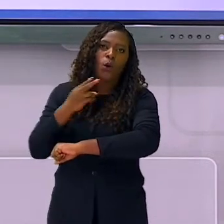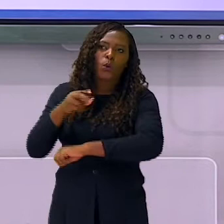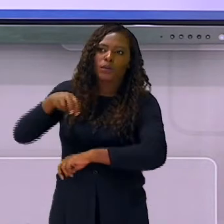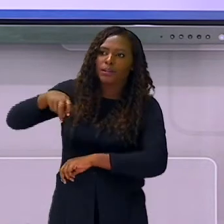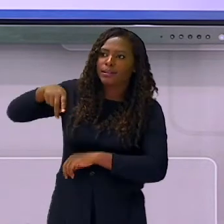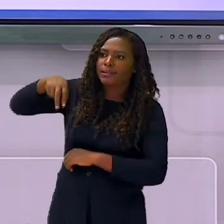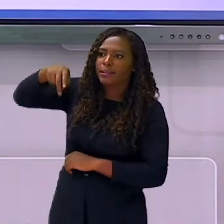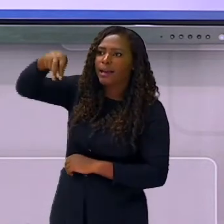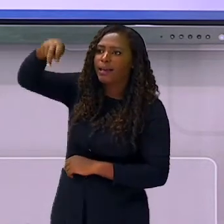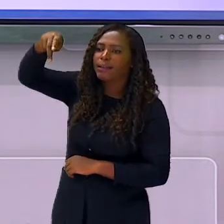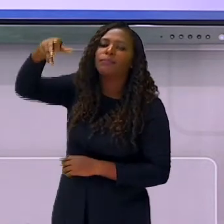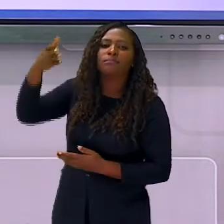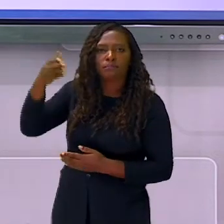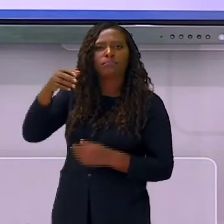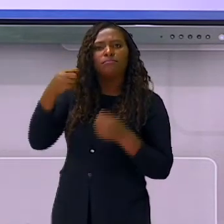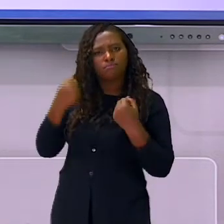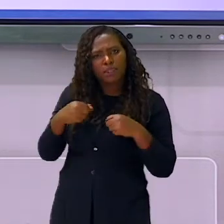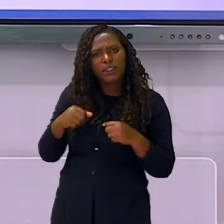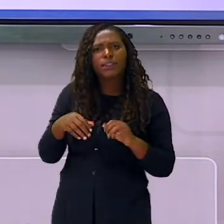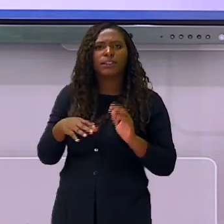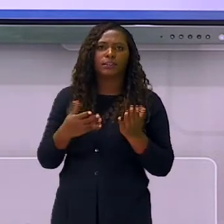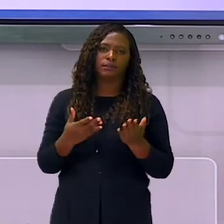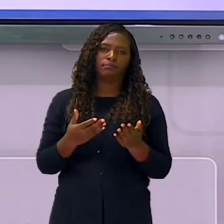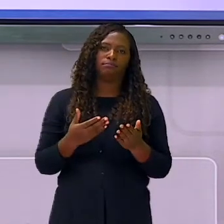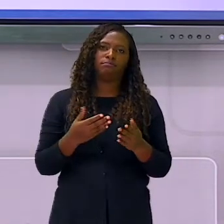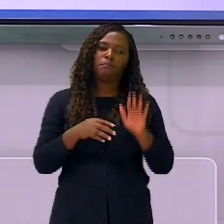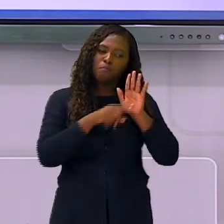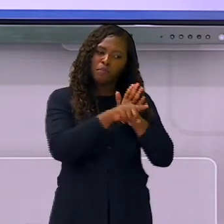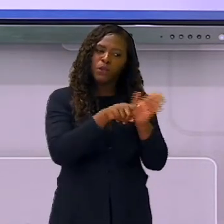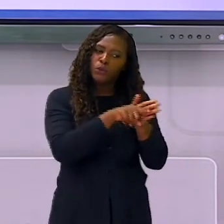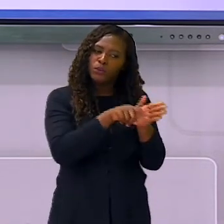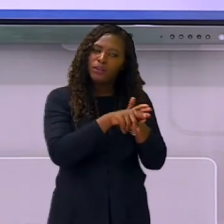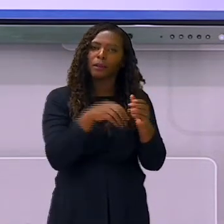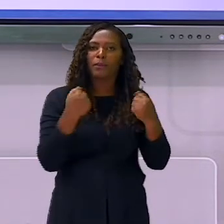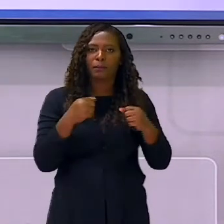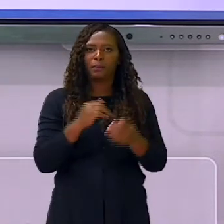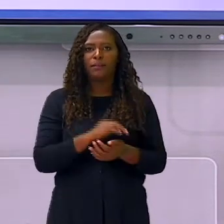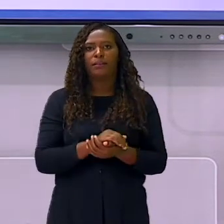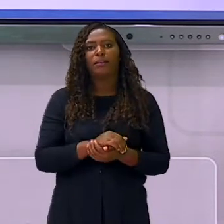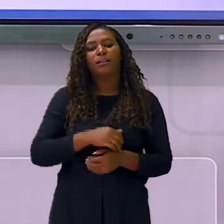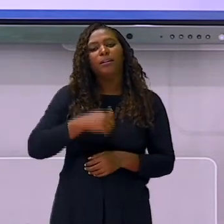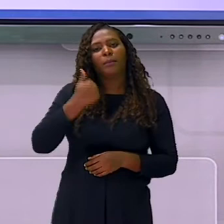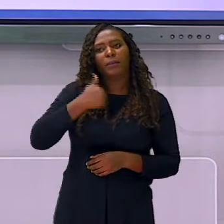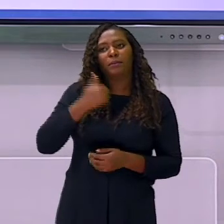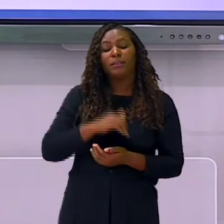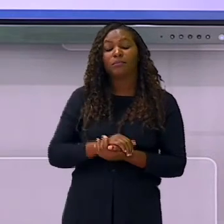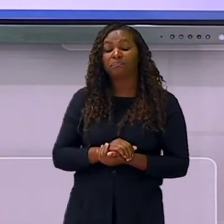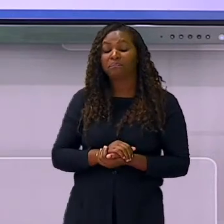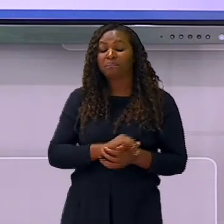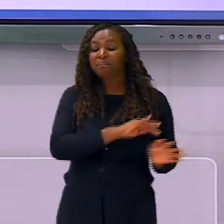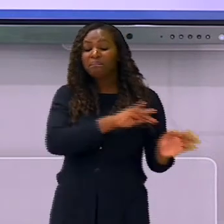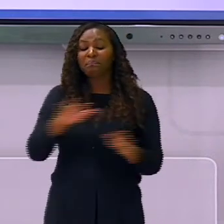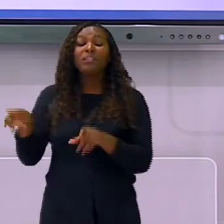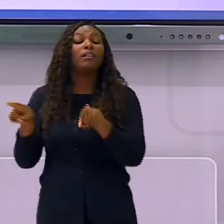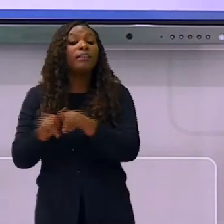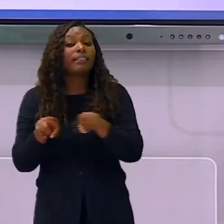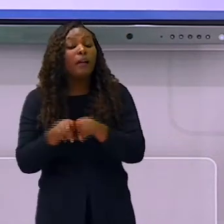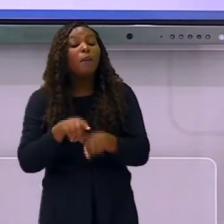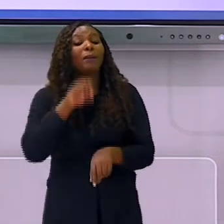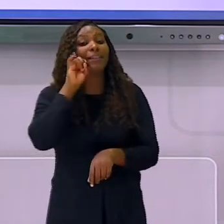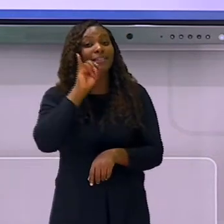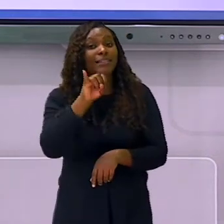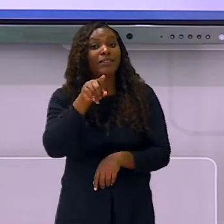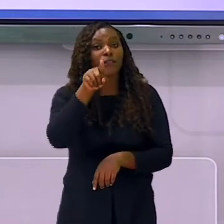dirija-se sempre à pessoa cega ou com baixa visão e nunca a seu acompanhante. Fale diretamente